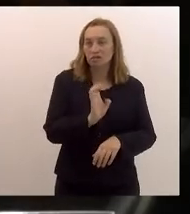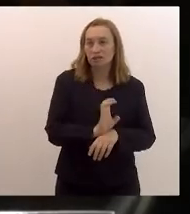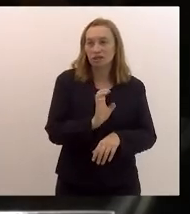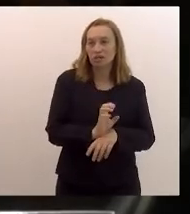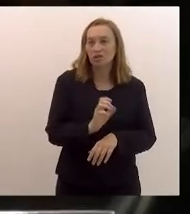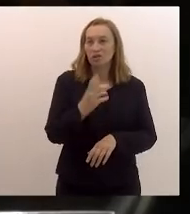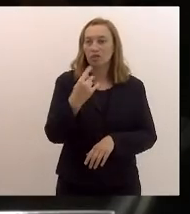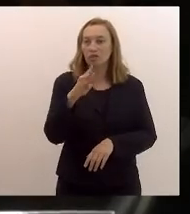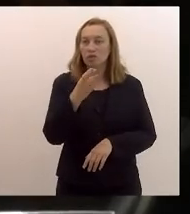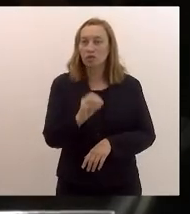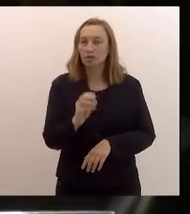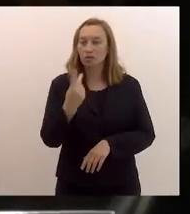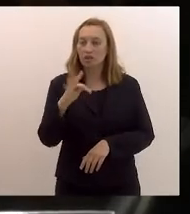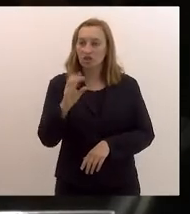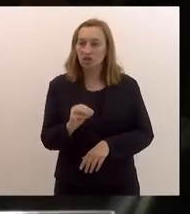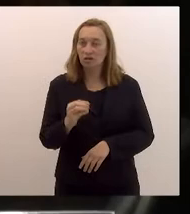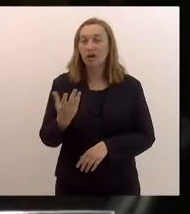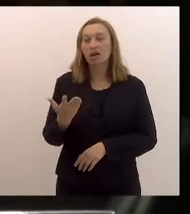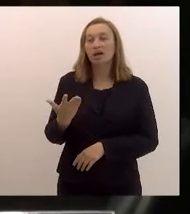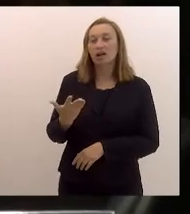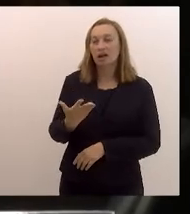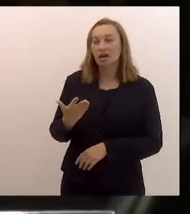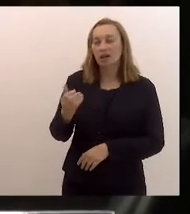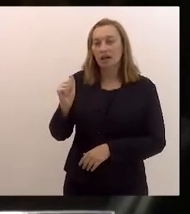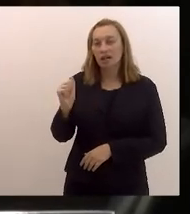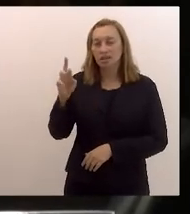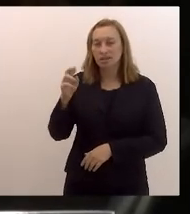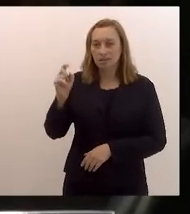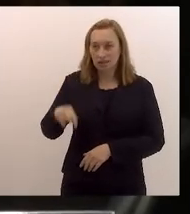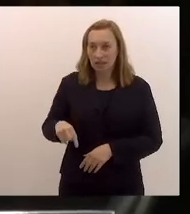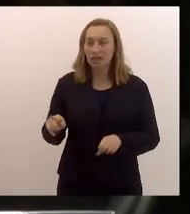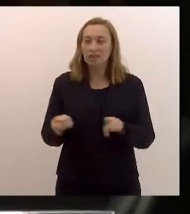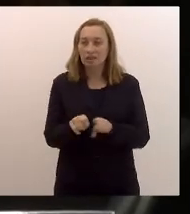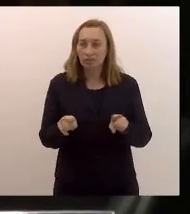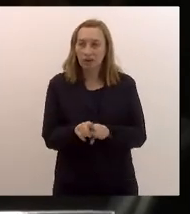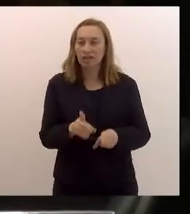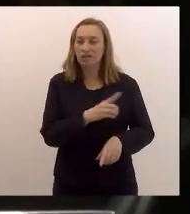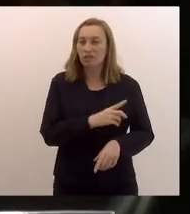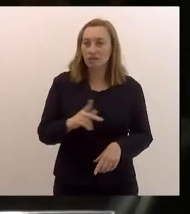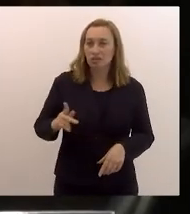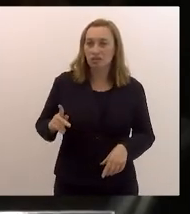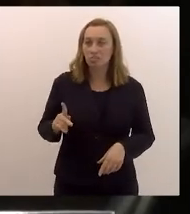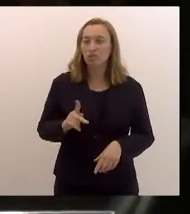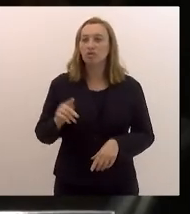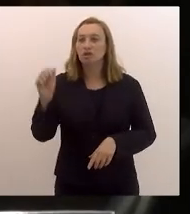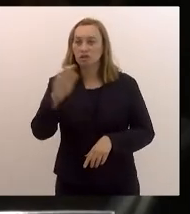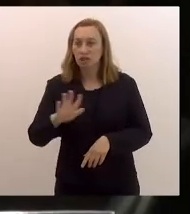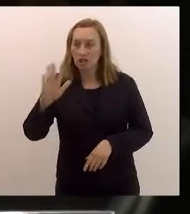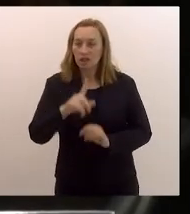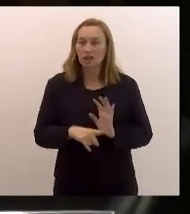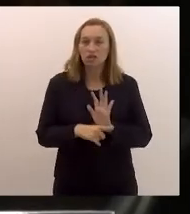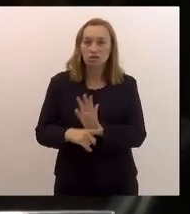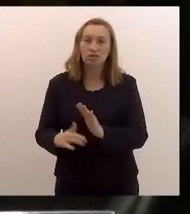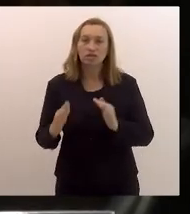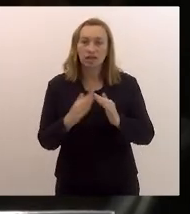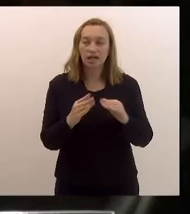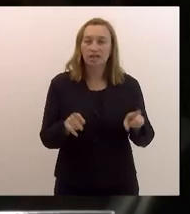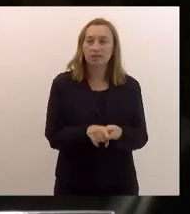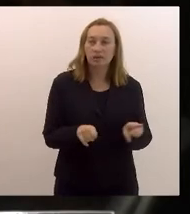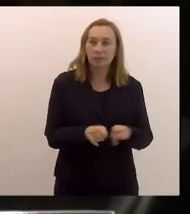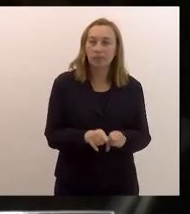André caro amigo que também foi defensor-geral em também ajudou tanto essa casa